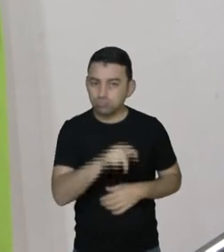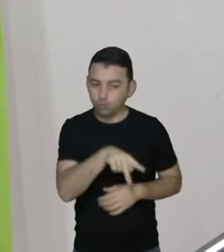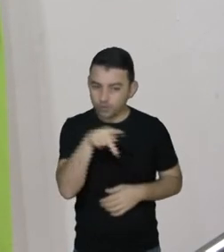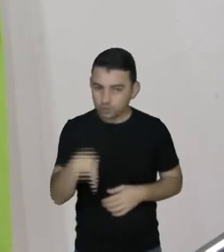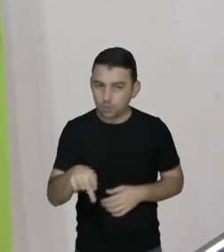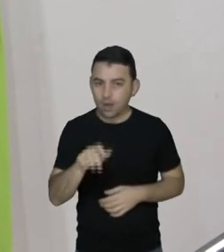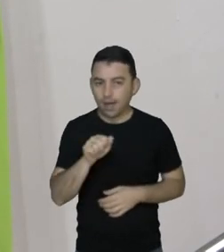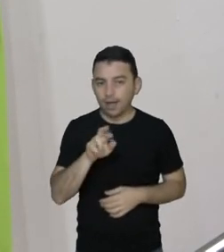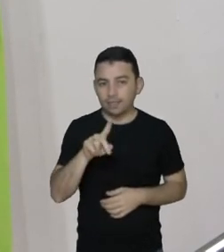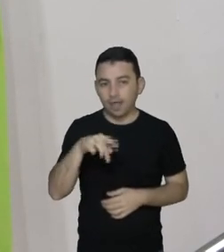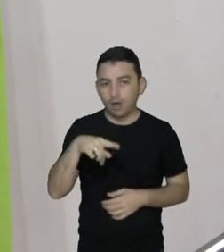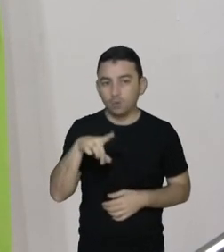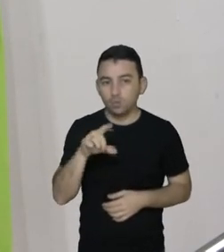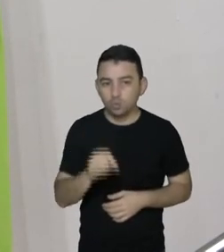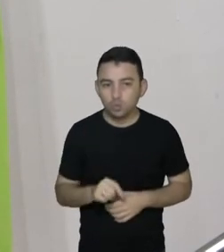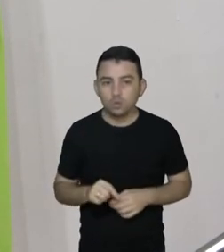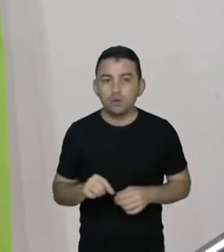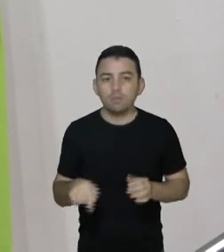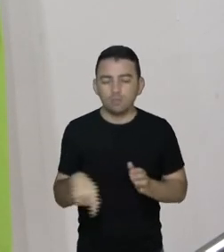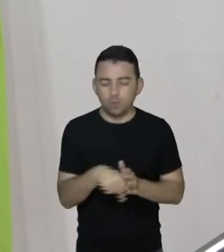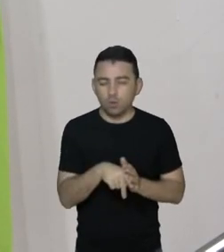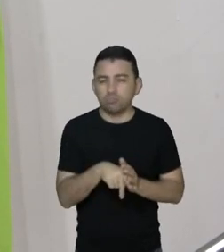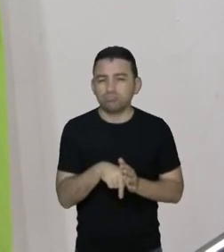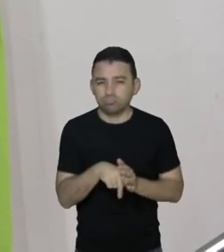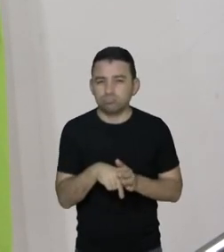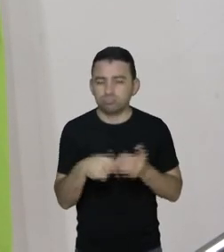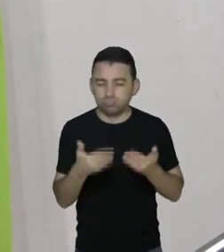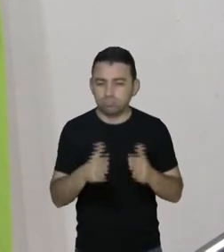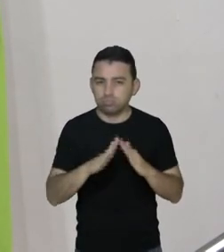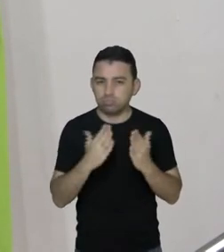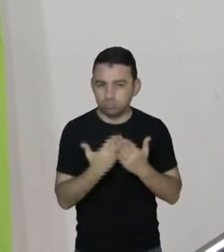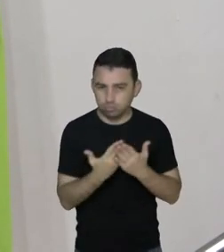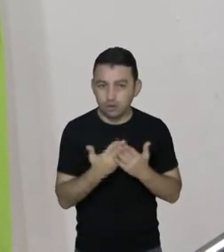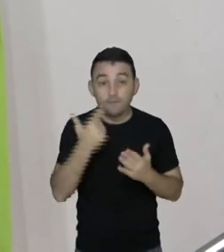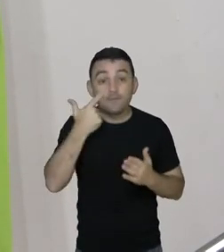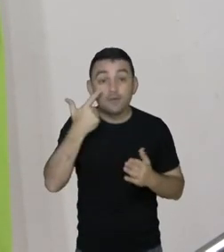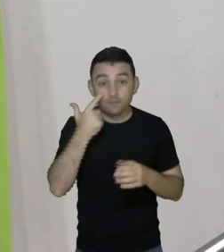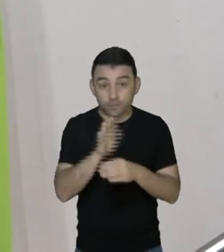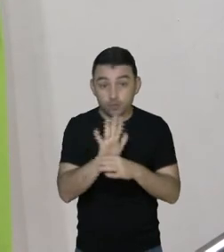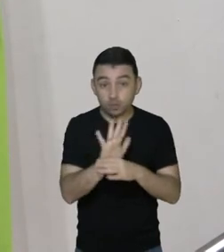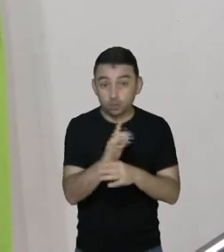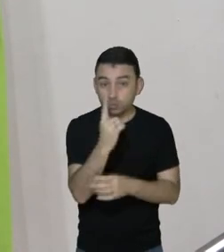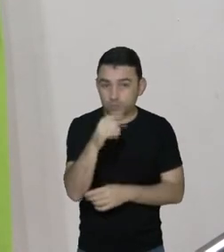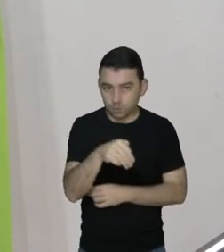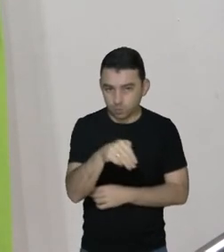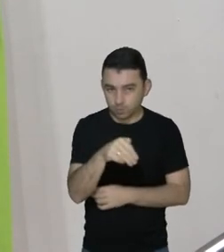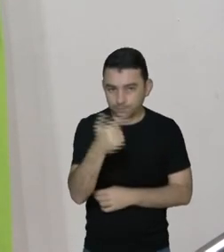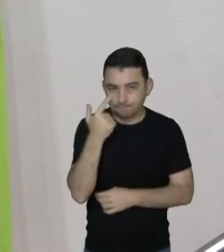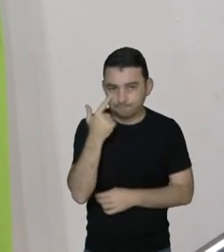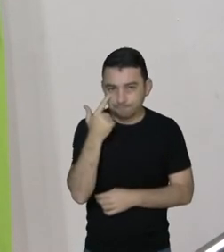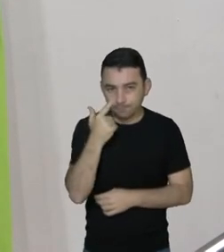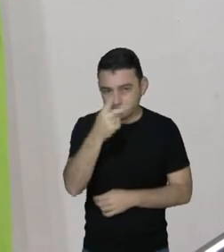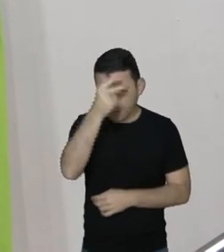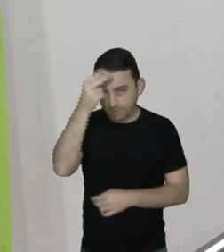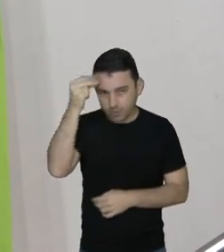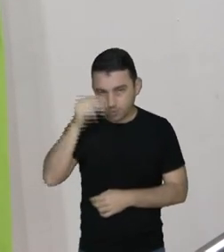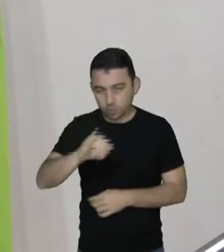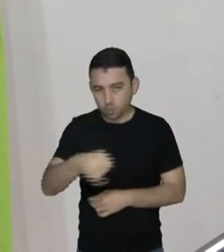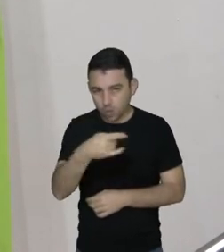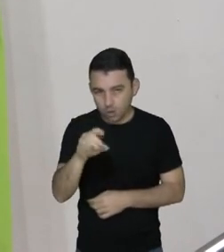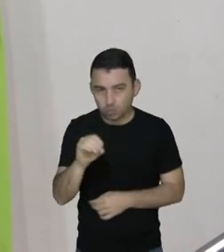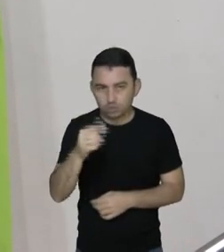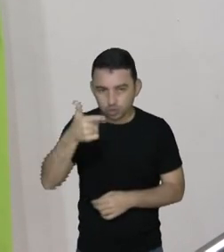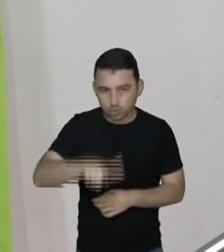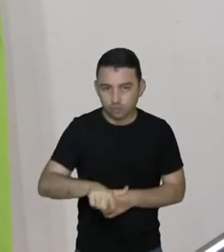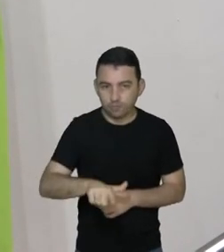Arnaldo Agenor Zimmermann, Escola Estadual em Gaspar, nós queremos passar um vídeo bem rapidinho, de um minuto, do prefeito João Rodrigues. Mais uma vez,